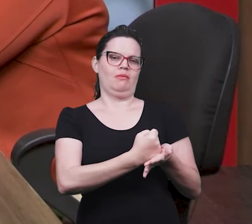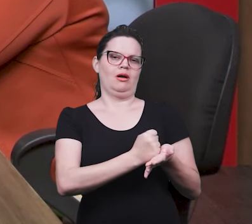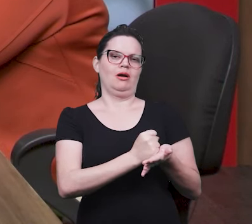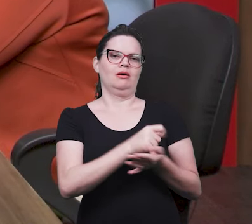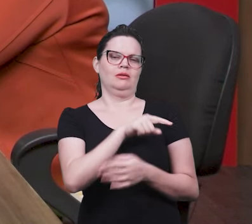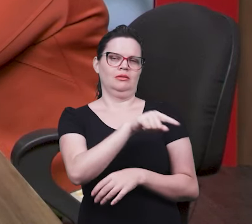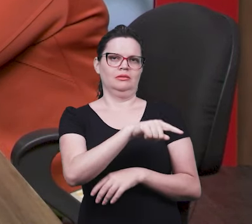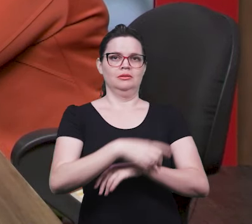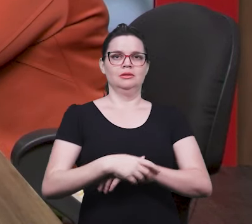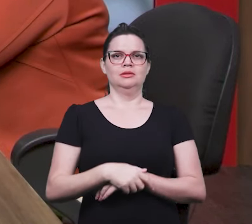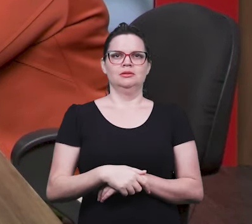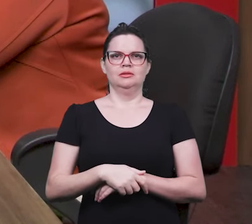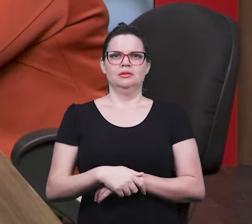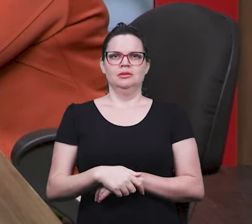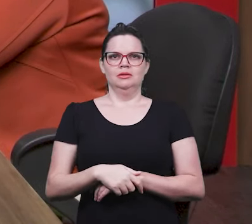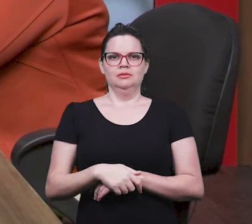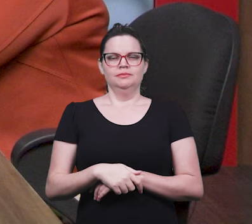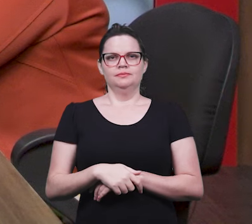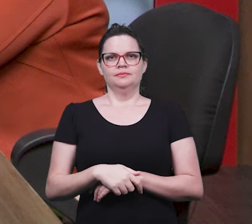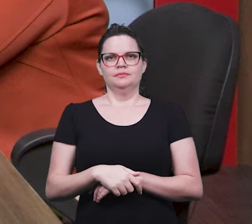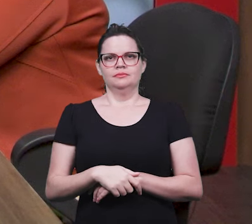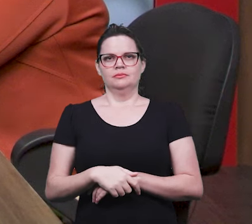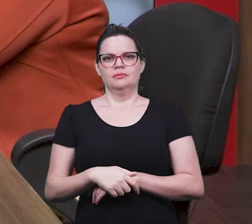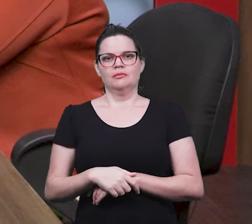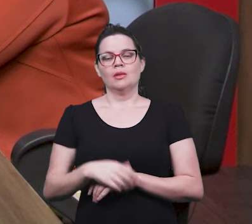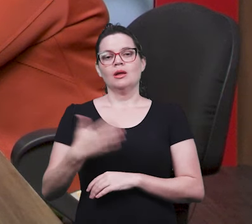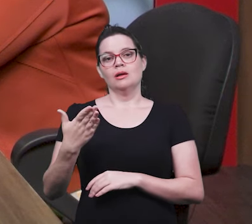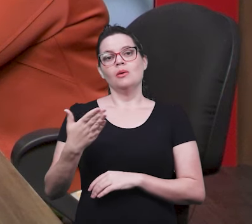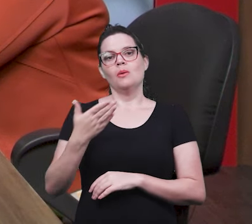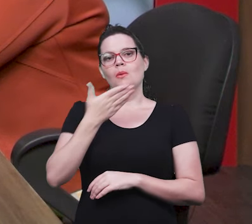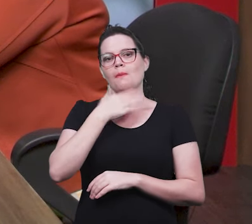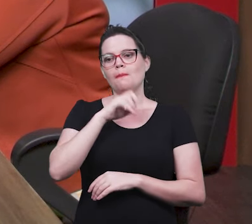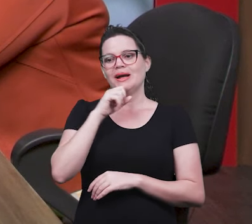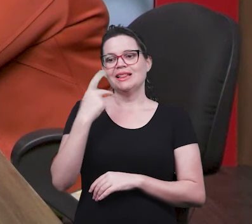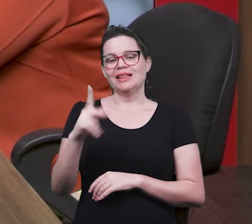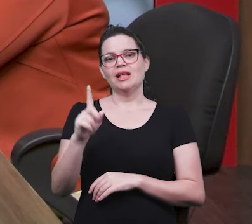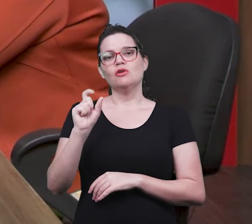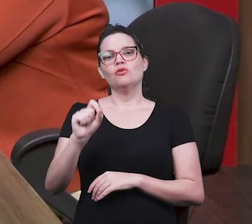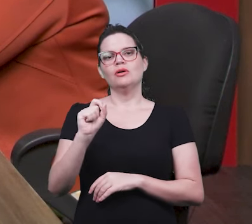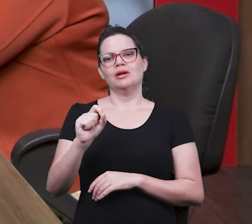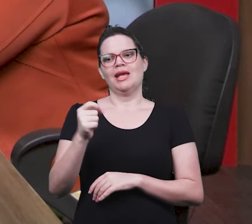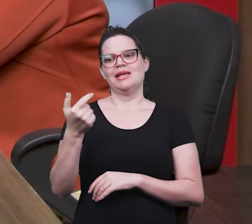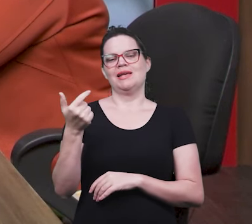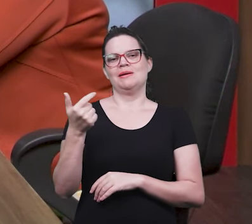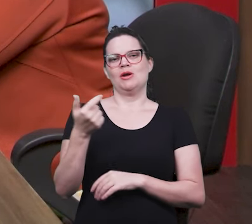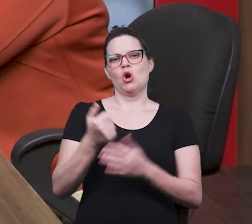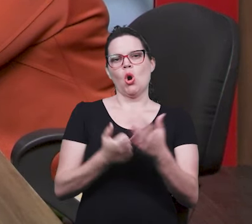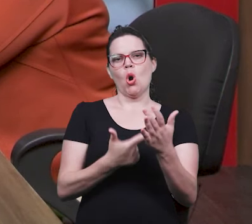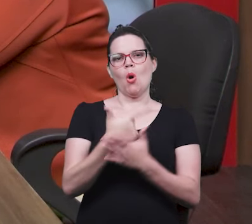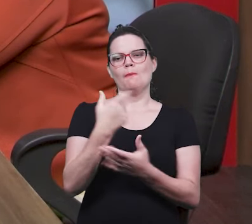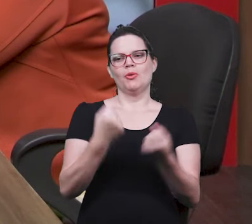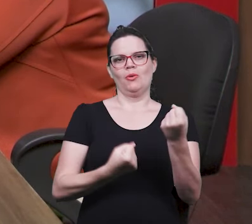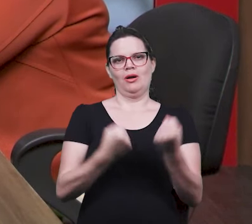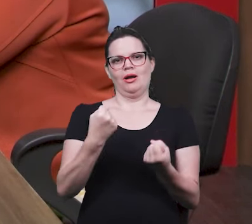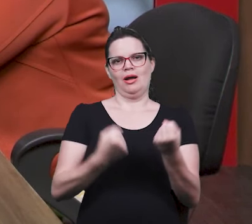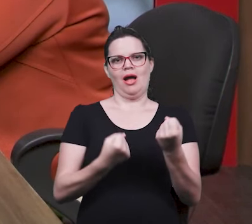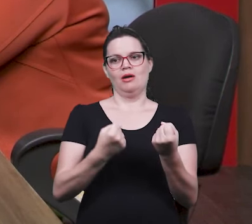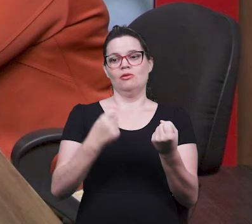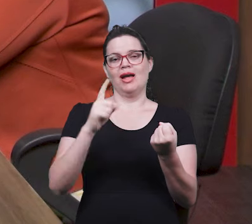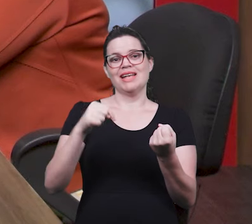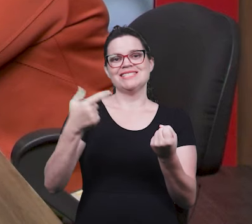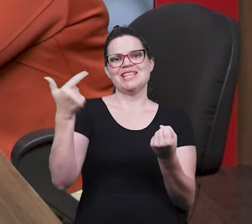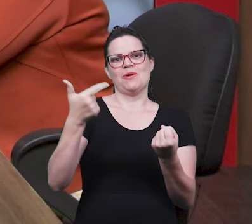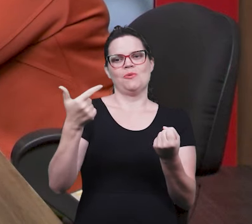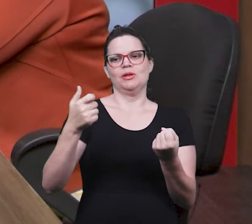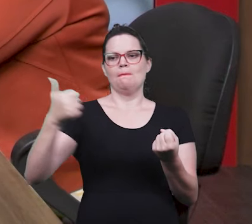assim... O pai dela foi a segunda pessoa a ter carro em Vila Velha, entendeu? é um pouco diferente do meu caso, né? Eu